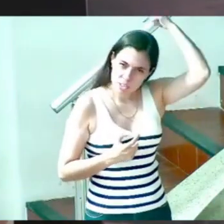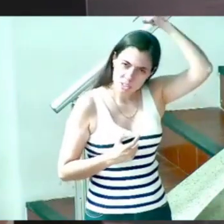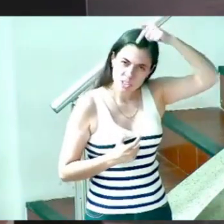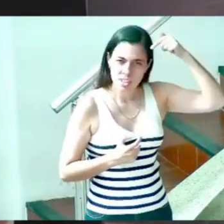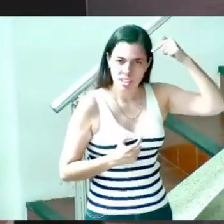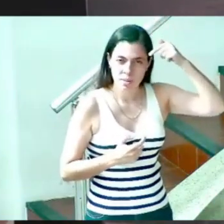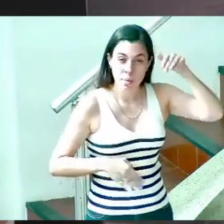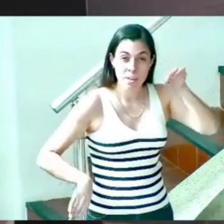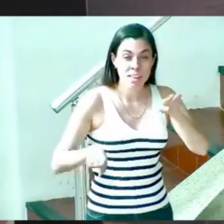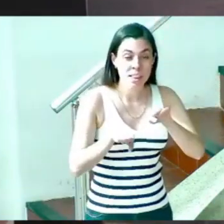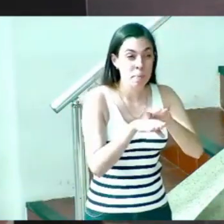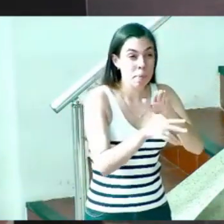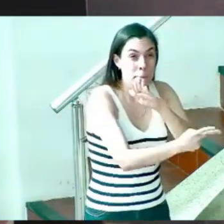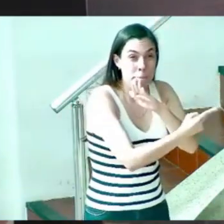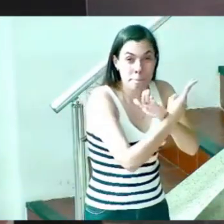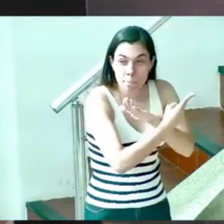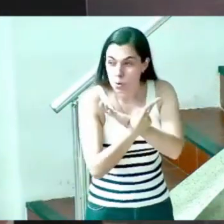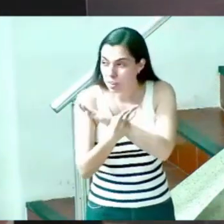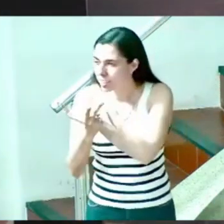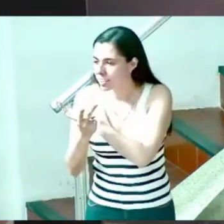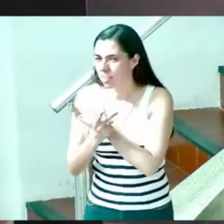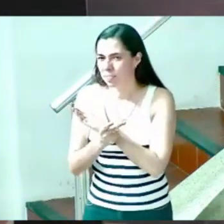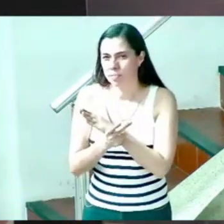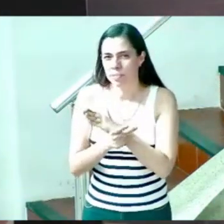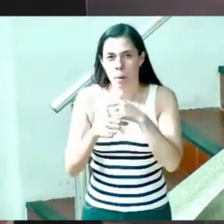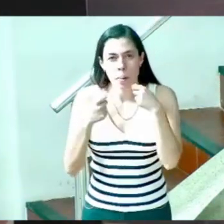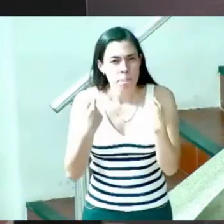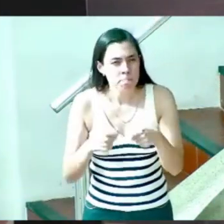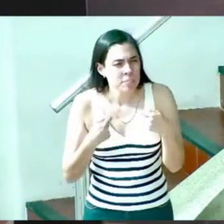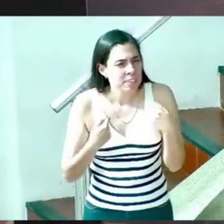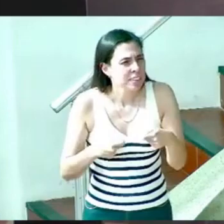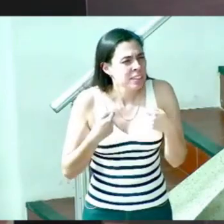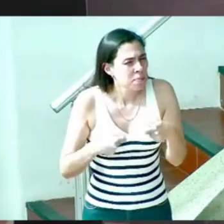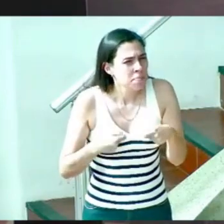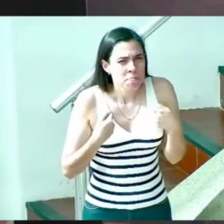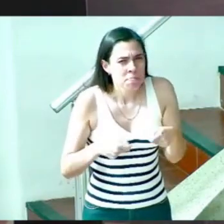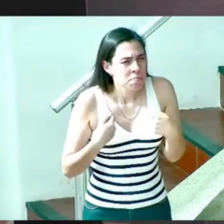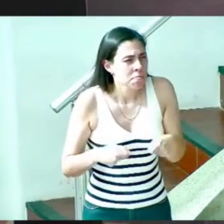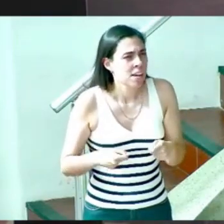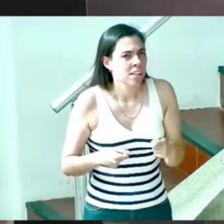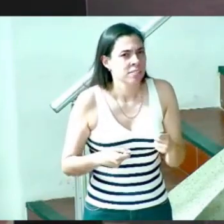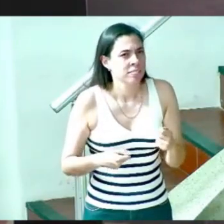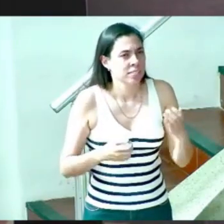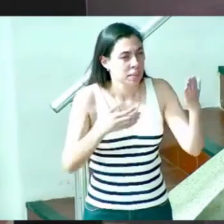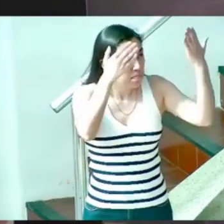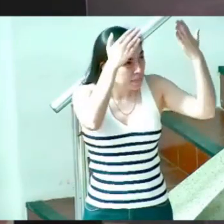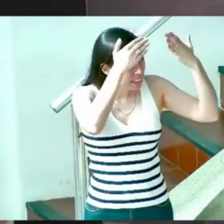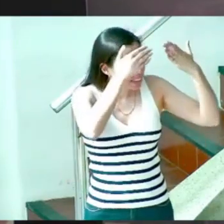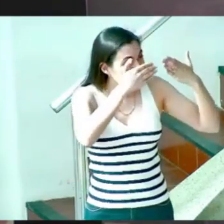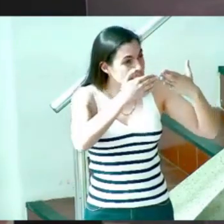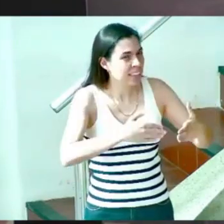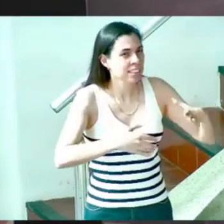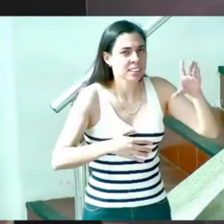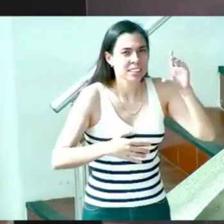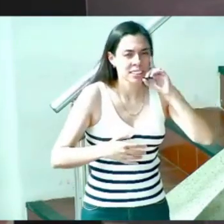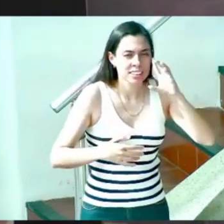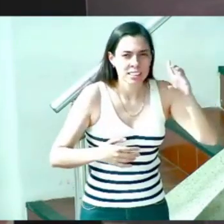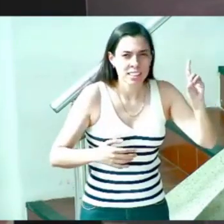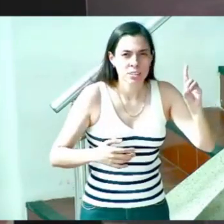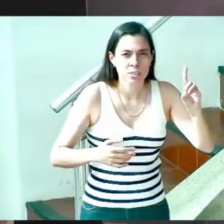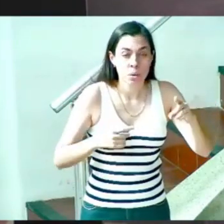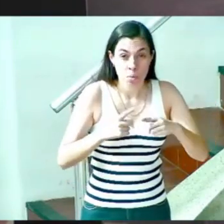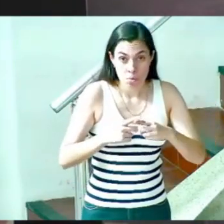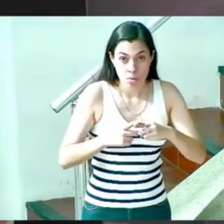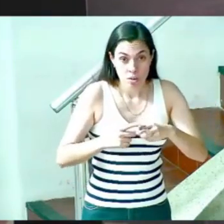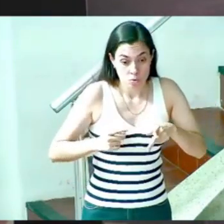Precisamos desesperadamente do auxílio, da presença e do poder de Deus na luta contra o pecado que ainda